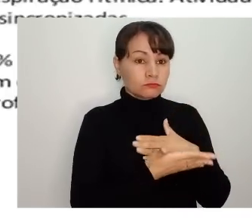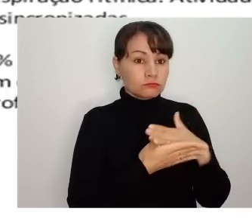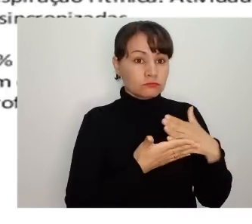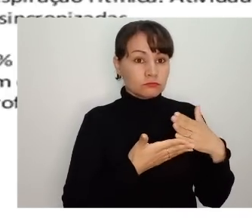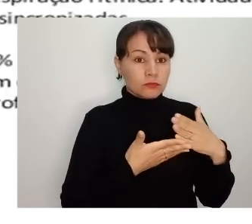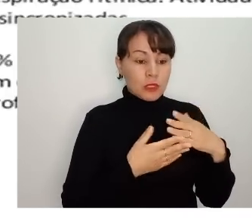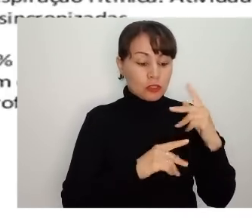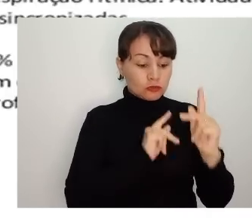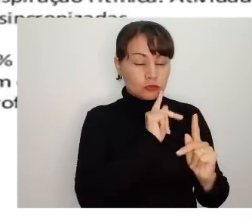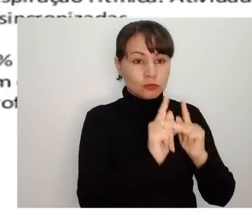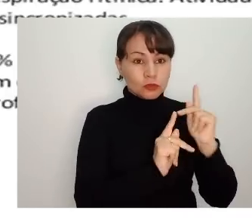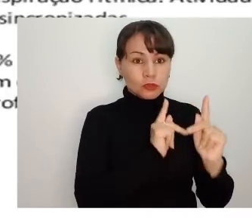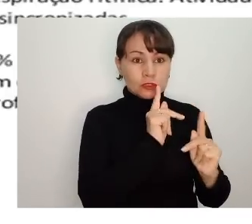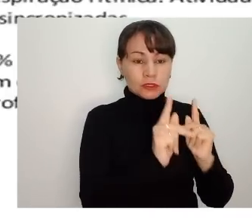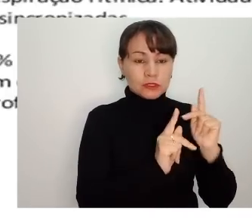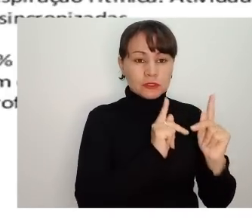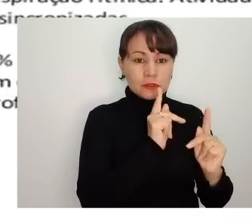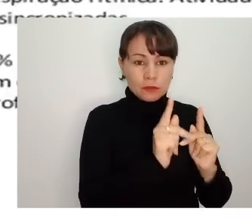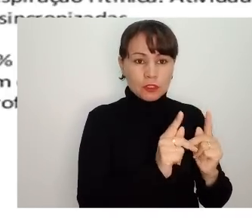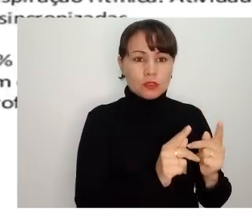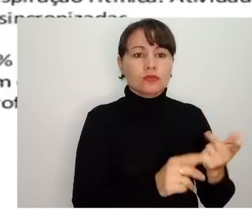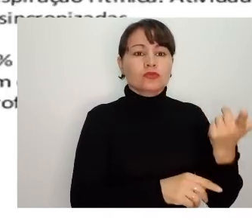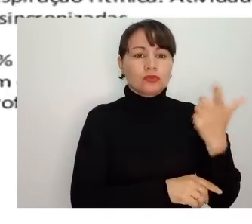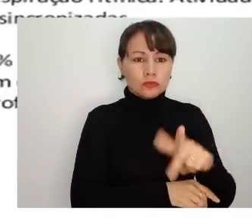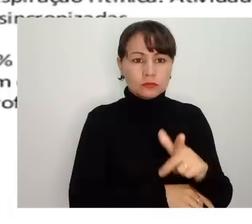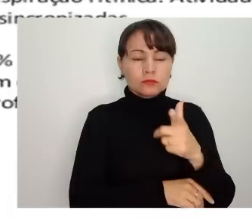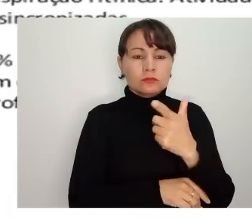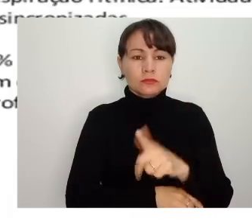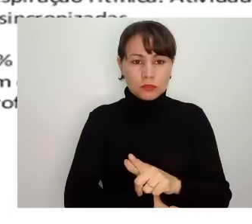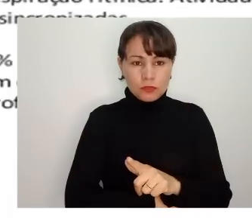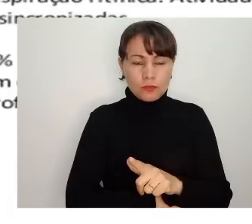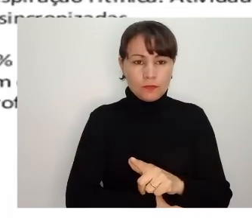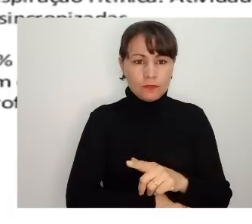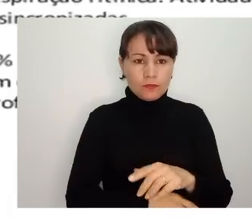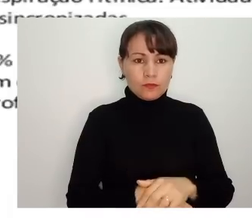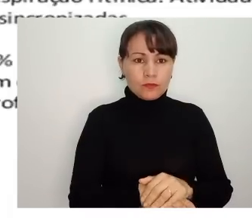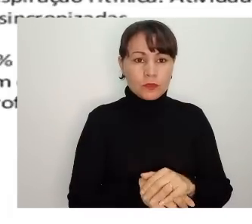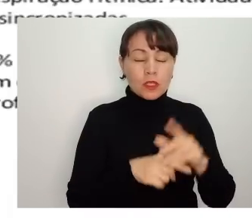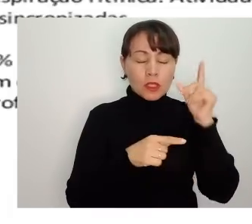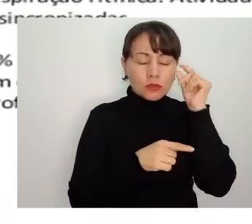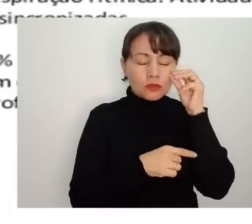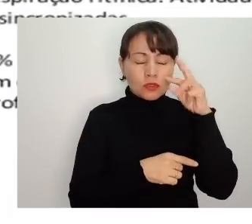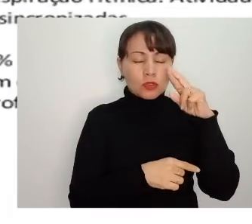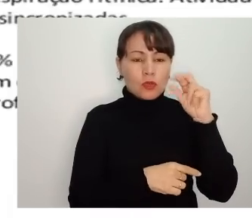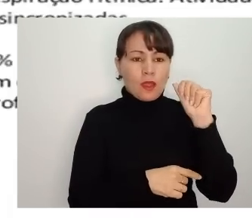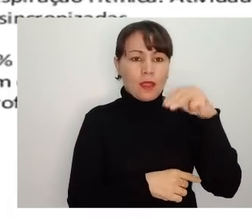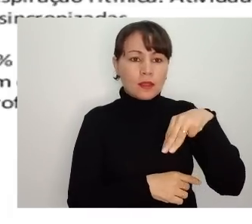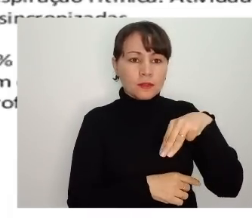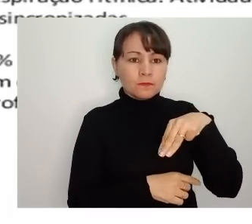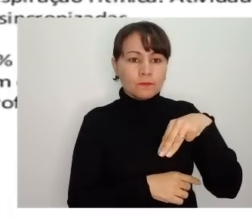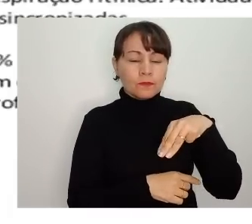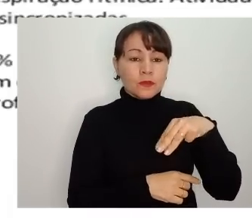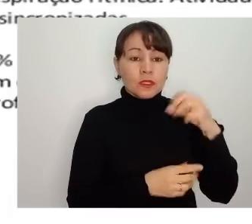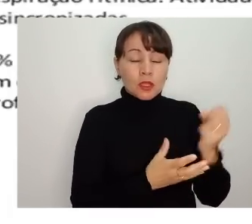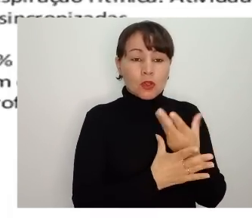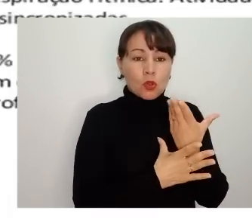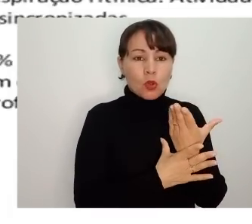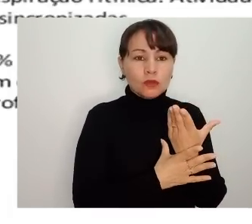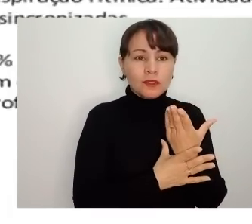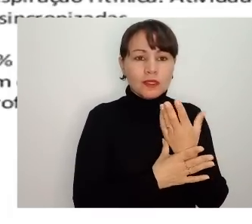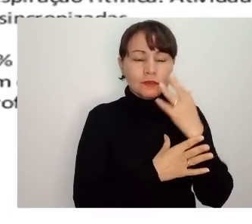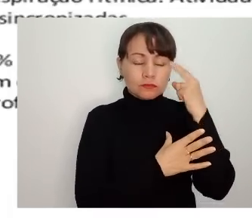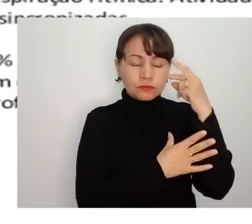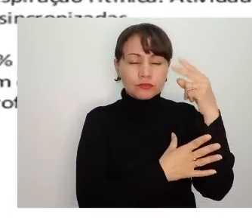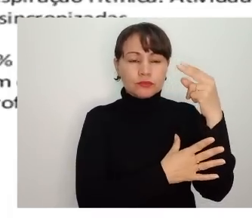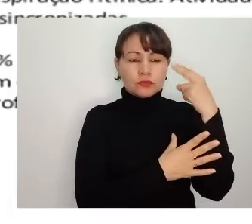começo o meu processamento, o meu ciclo, tudo novamente. E é justamente no sono REM que também